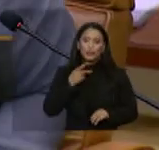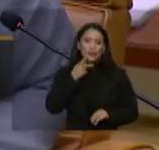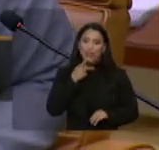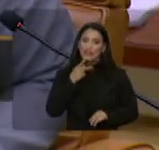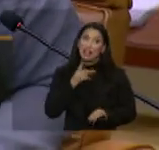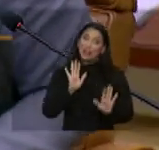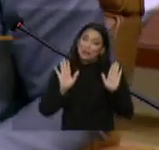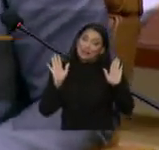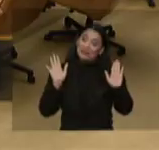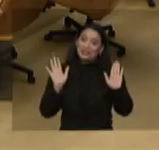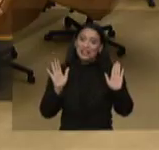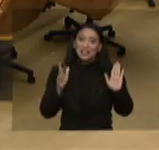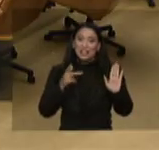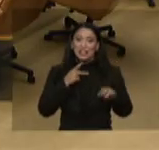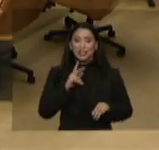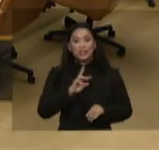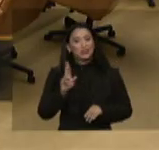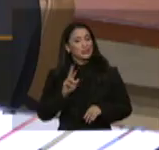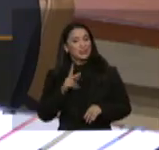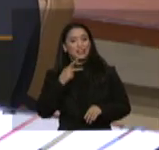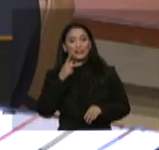a 2007